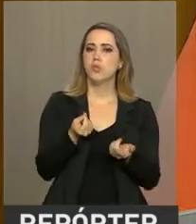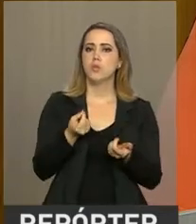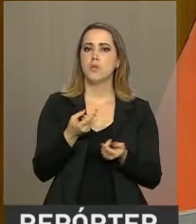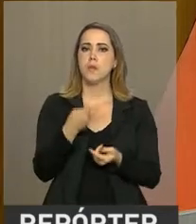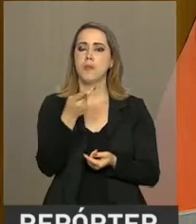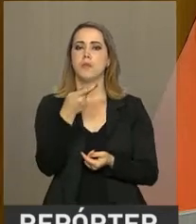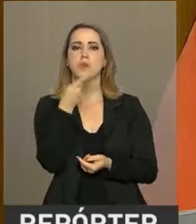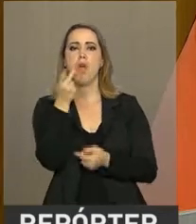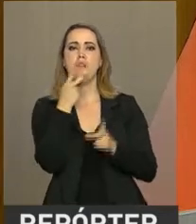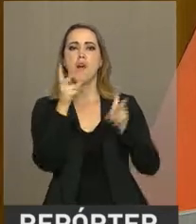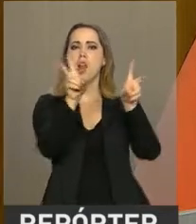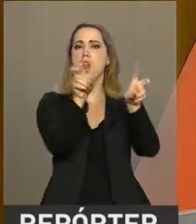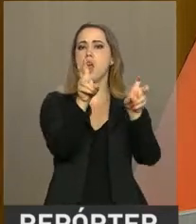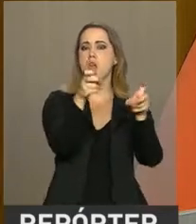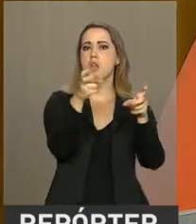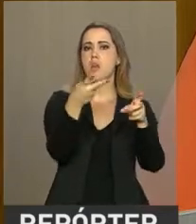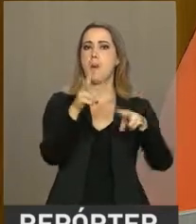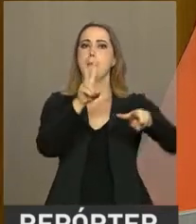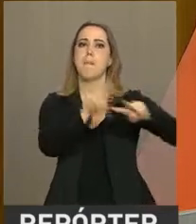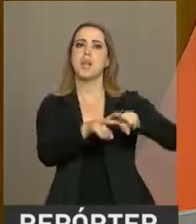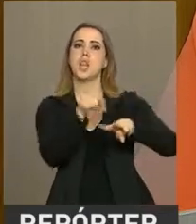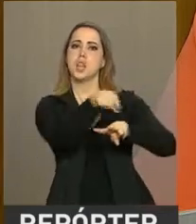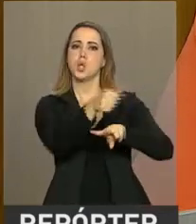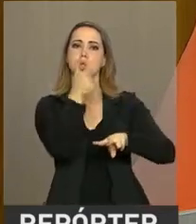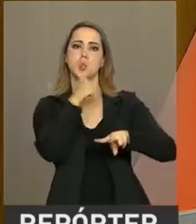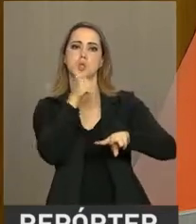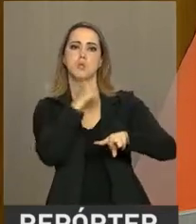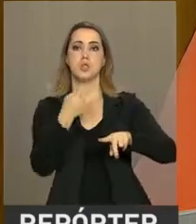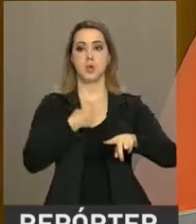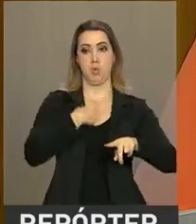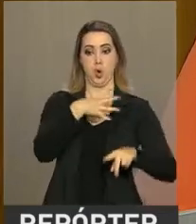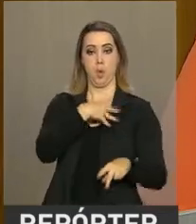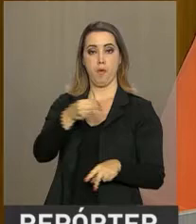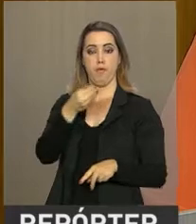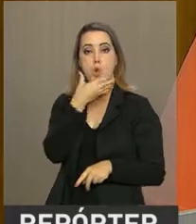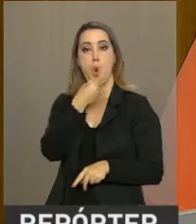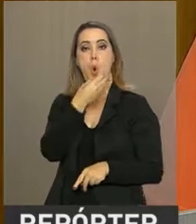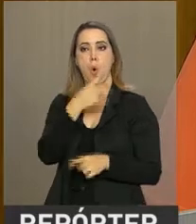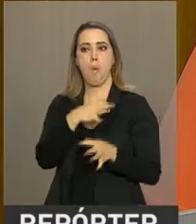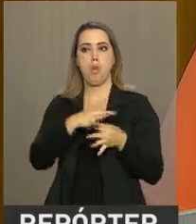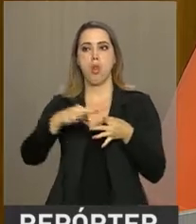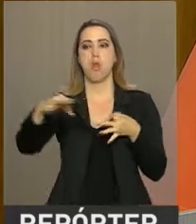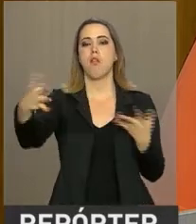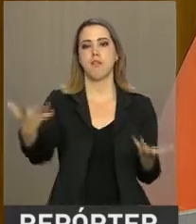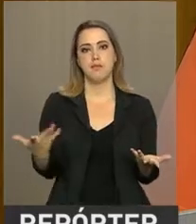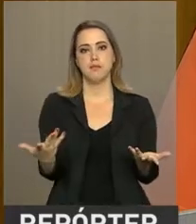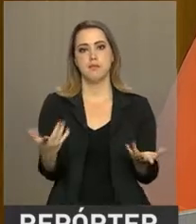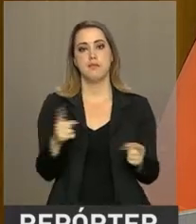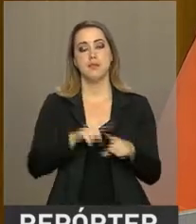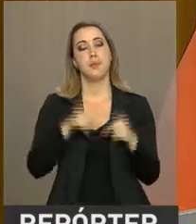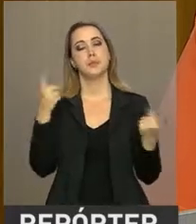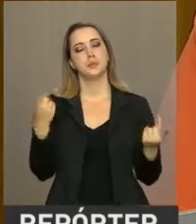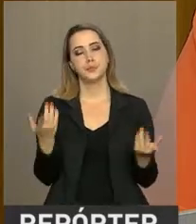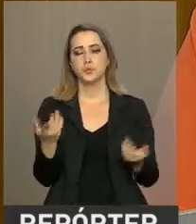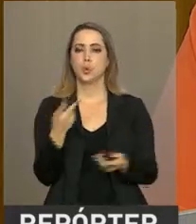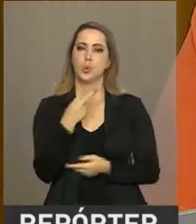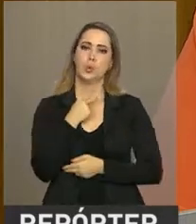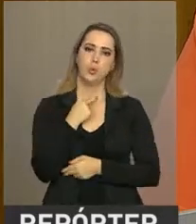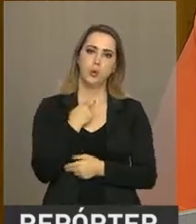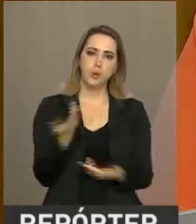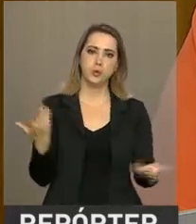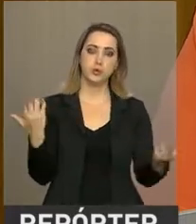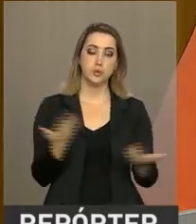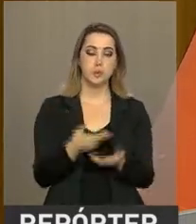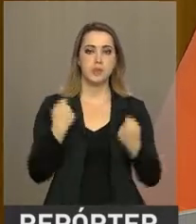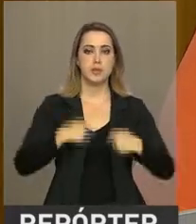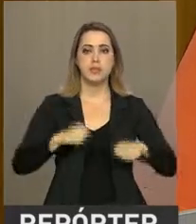as suas cabras porque meu bode está solto. Ou seja, essa é uma frase que se ouvia há muito tempo. Ou seja, não vale não. Machismo passou da